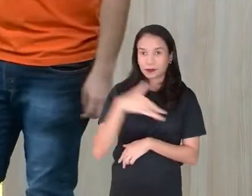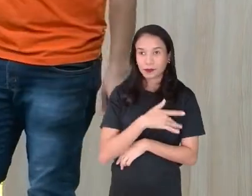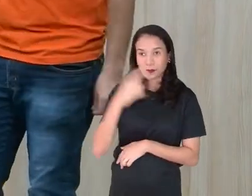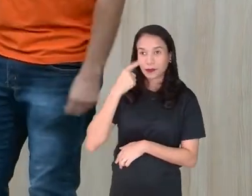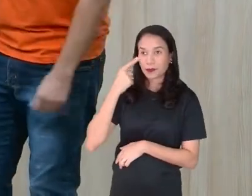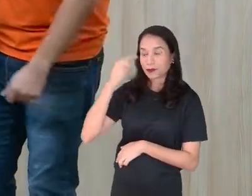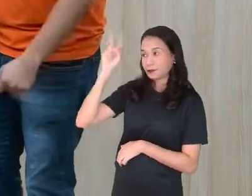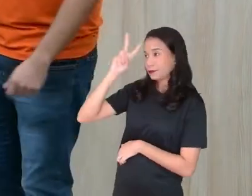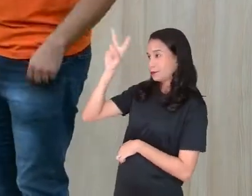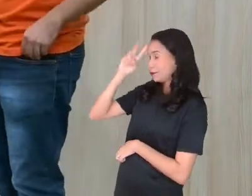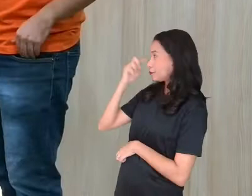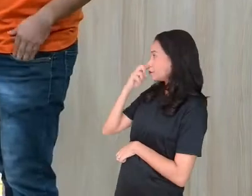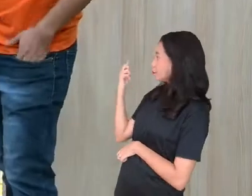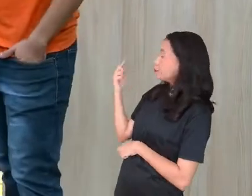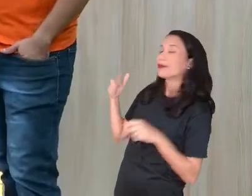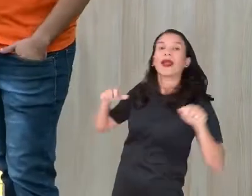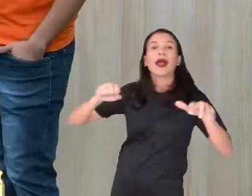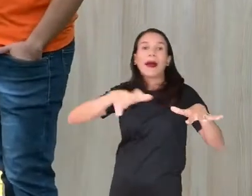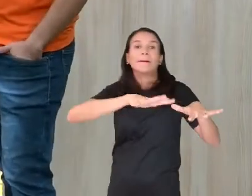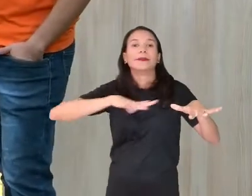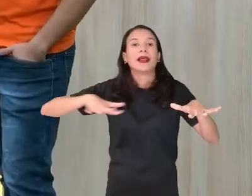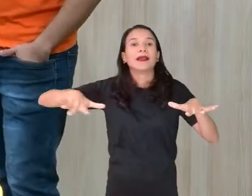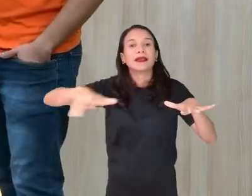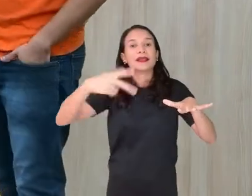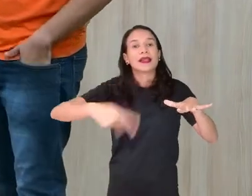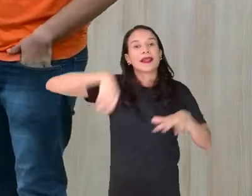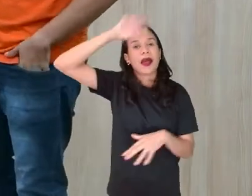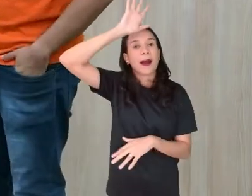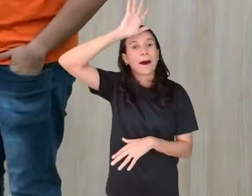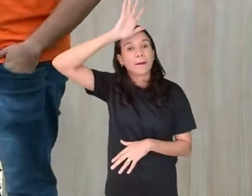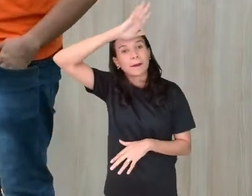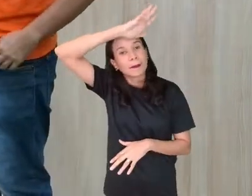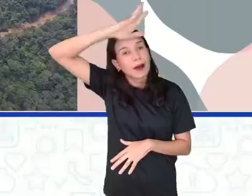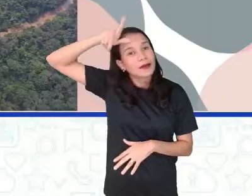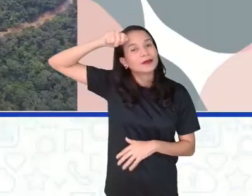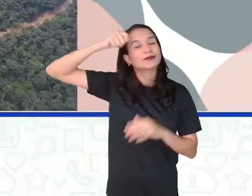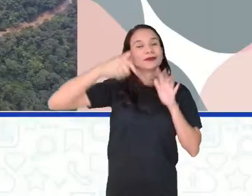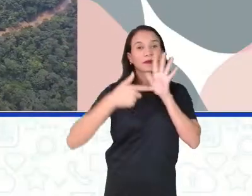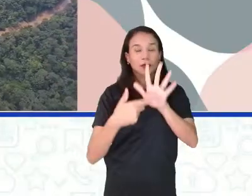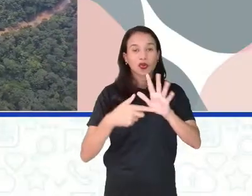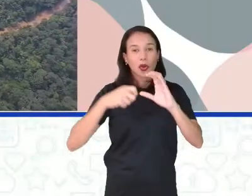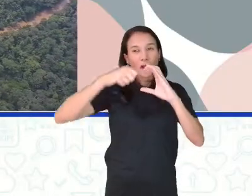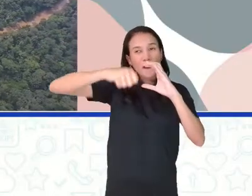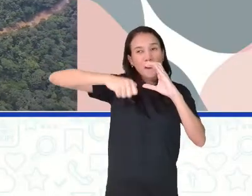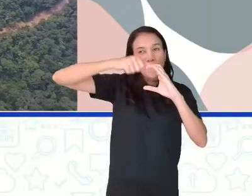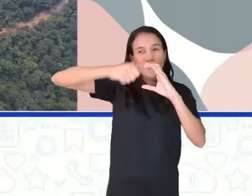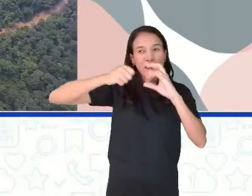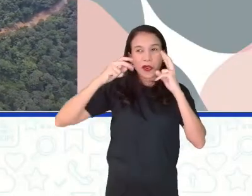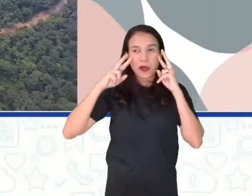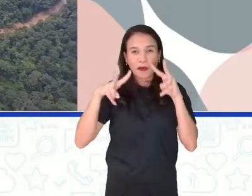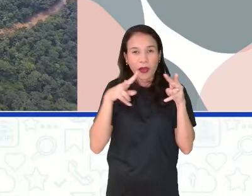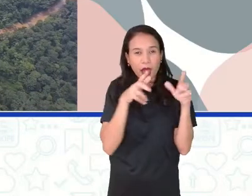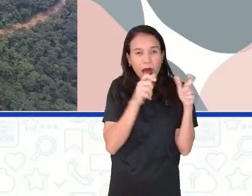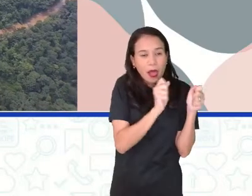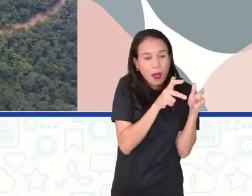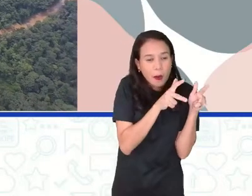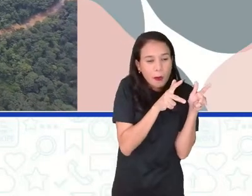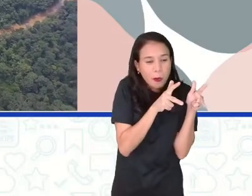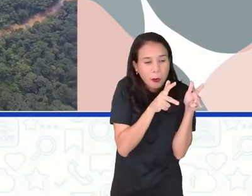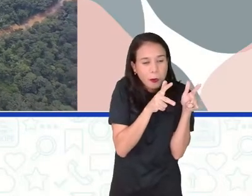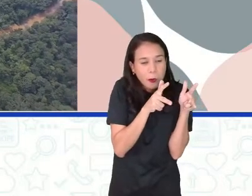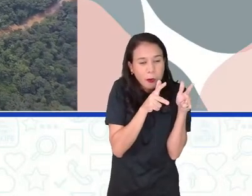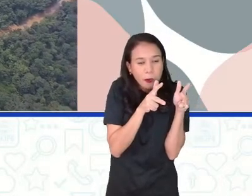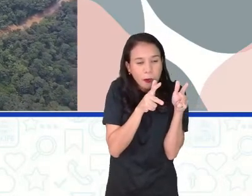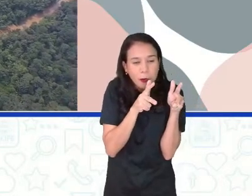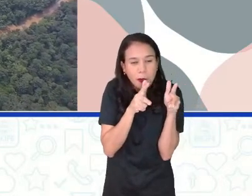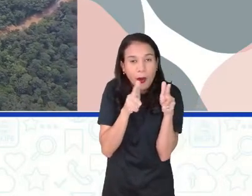para vocês, a planície amazônica, né? Só trazendo essa imagem, é um vídeo, aí você vê que se mexe lentamente, né?